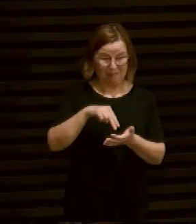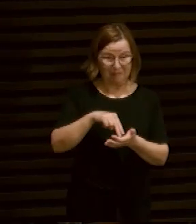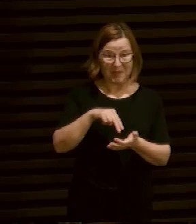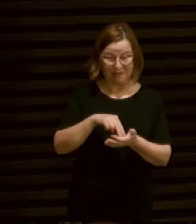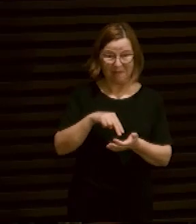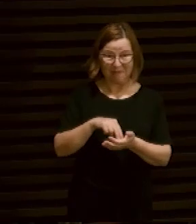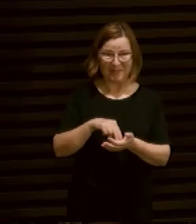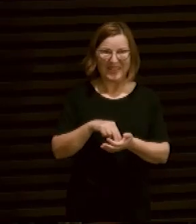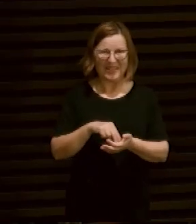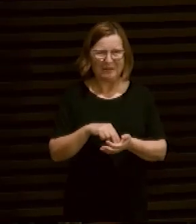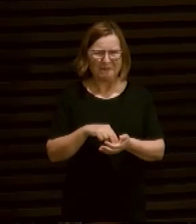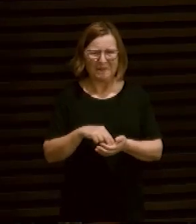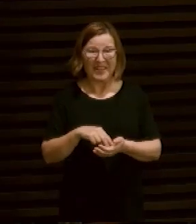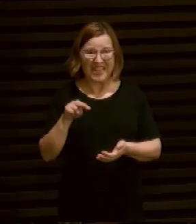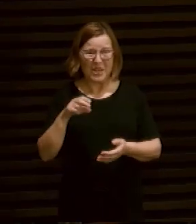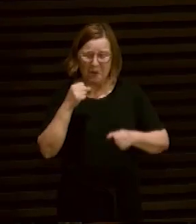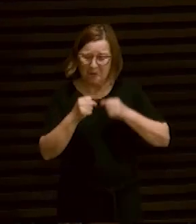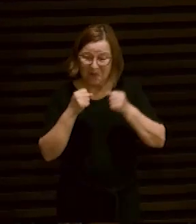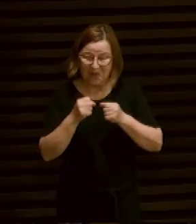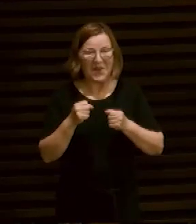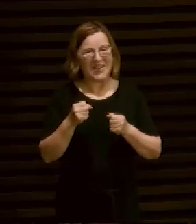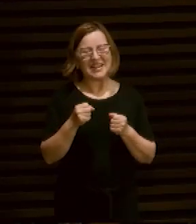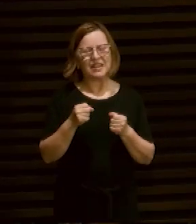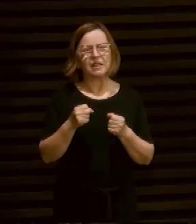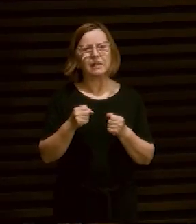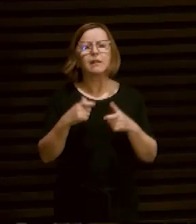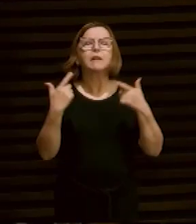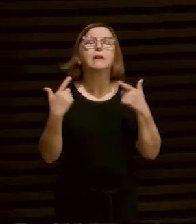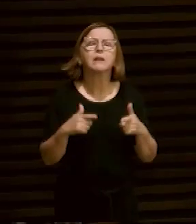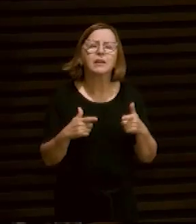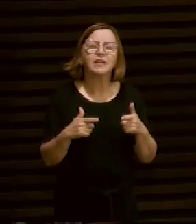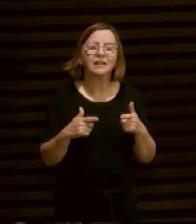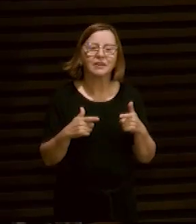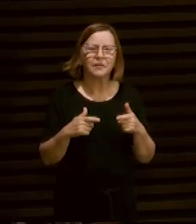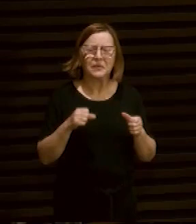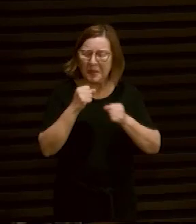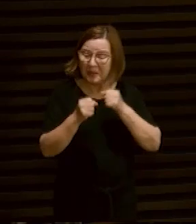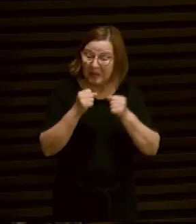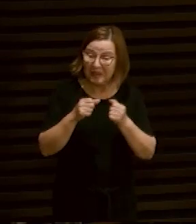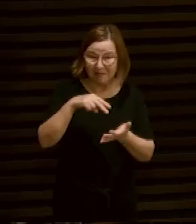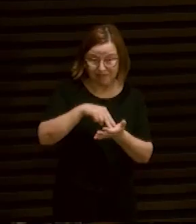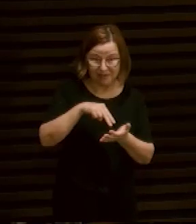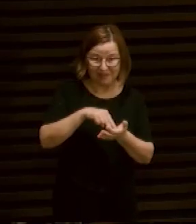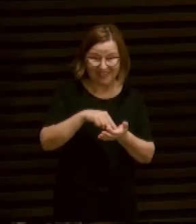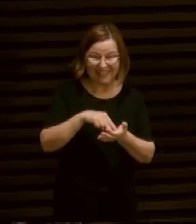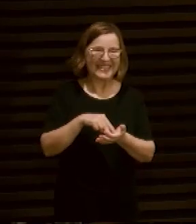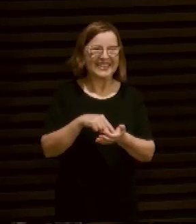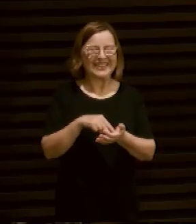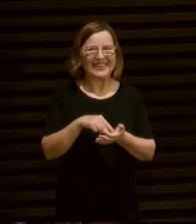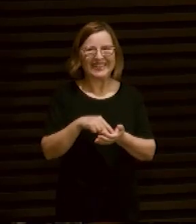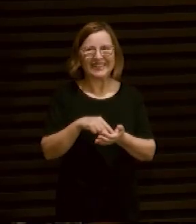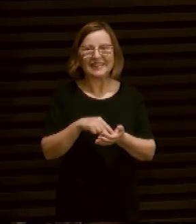Correr com perseverança eu posso. Para onde? Correi com perseverança a carreira que vos